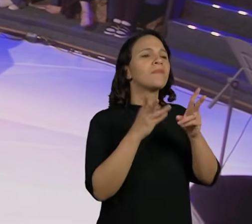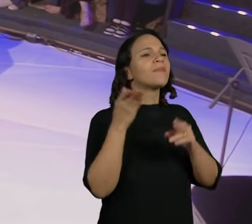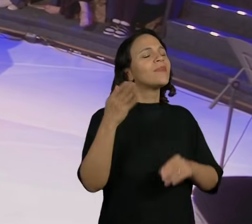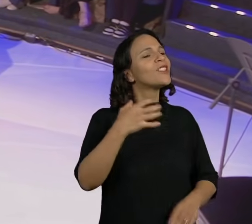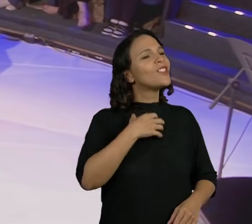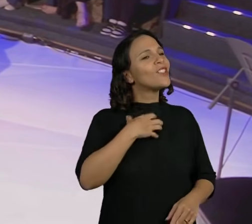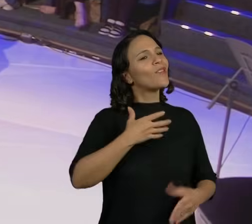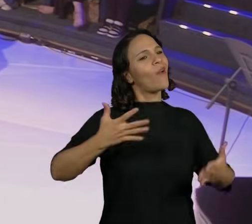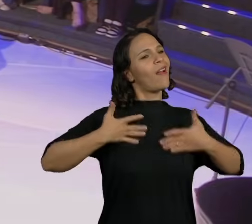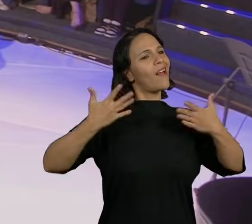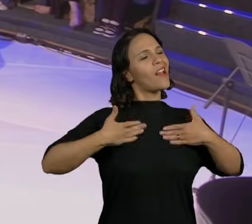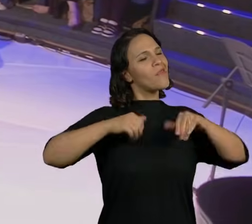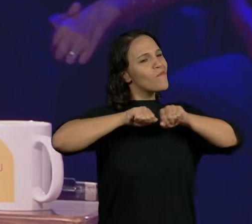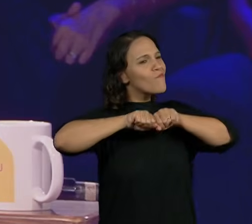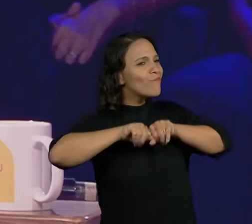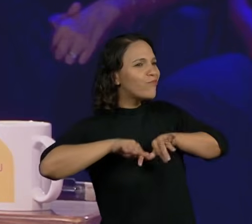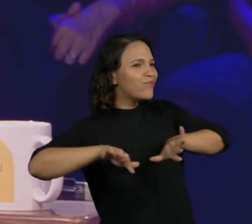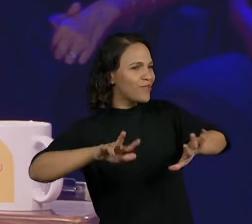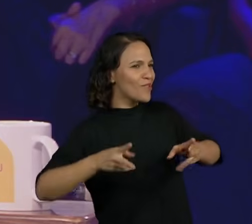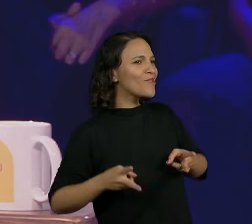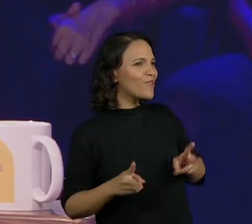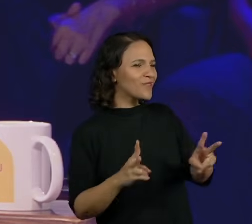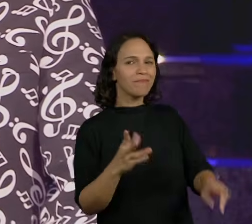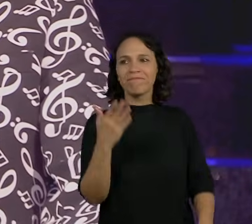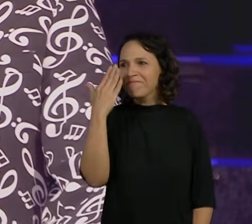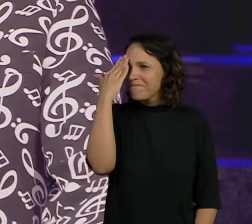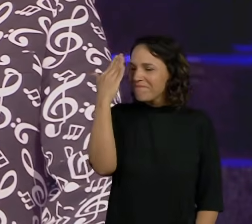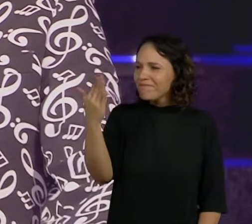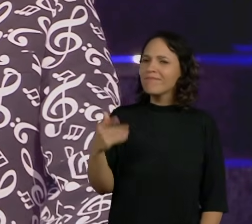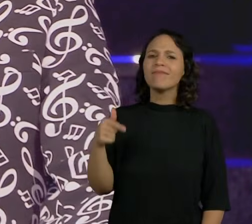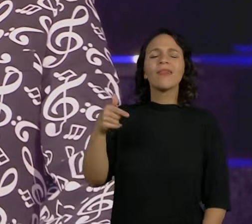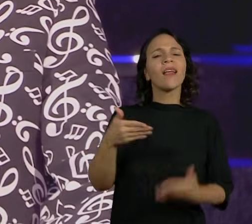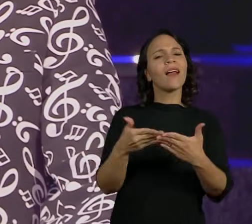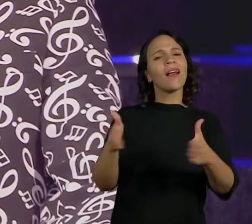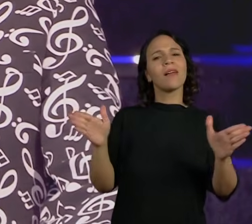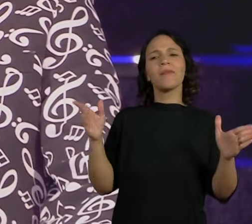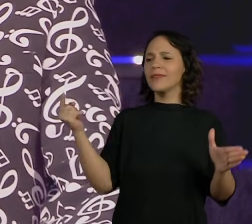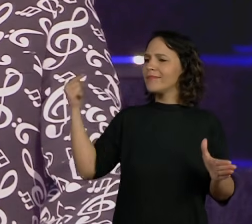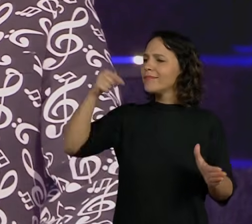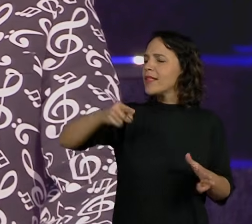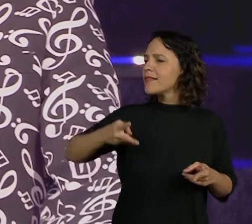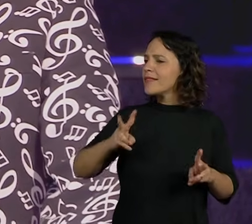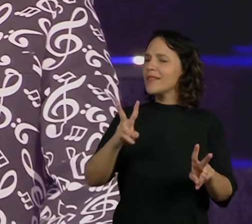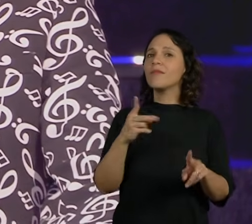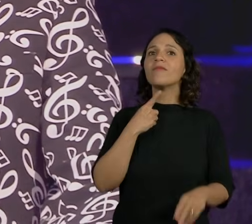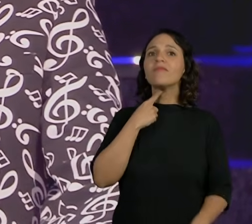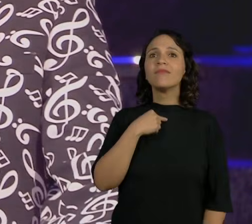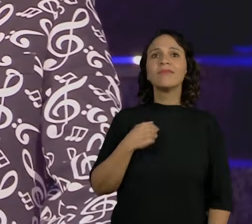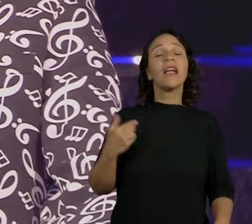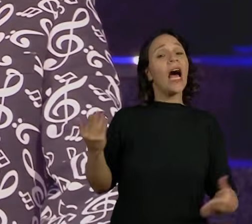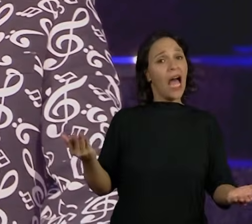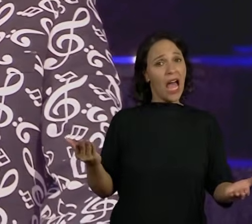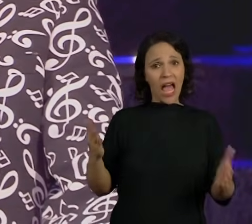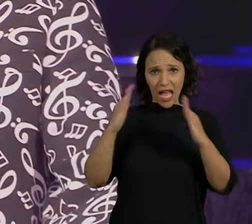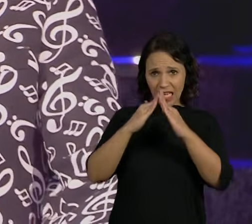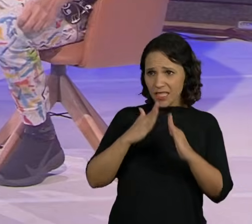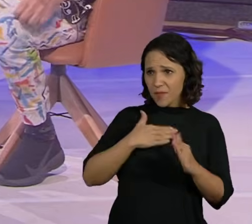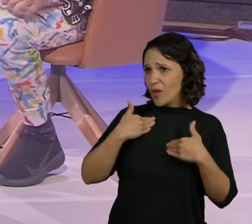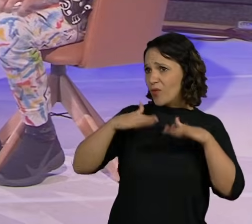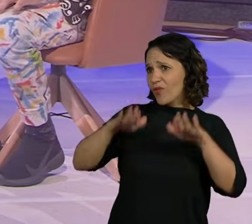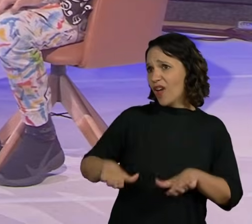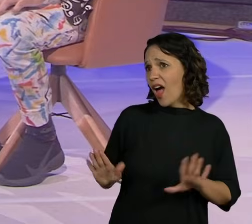levando alegria para todos os lugares. Obrigado, muito obrigado. E a casa é sua, volte sempre. Com certeza. A casa é minha, eu vou ficar logo aqui.